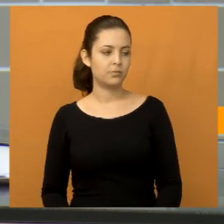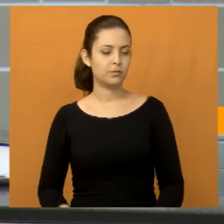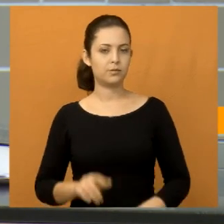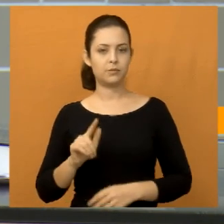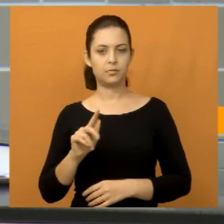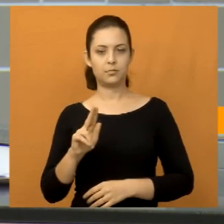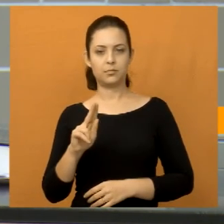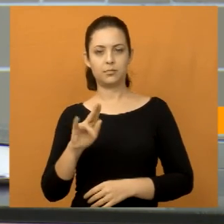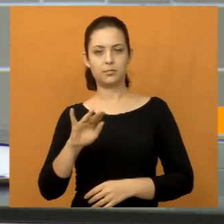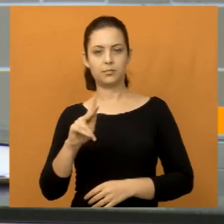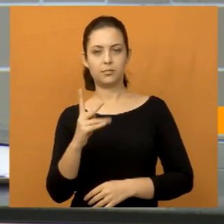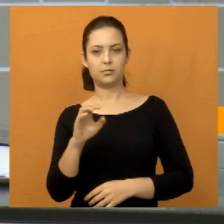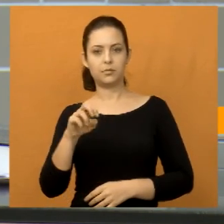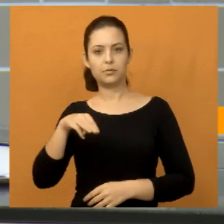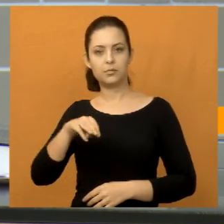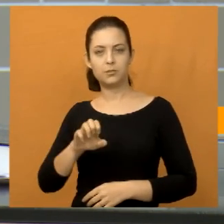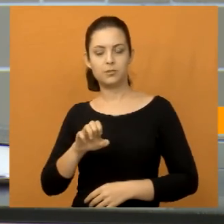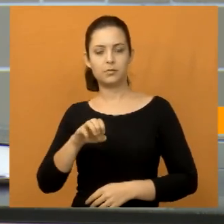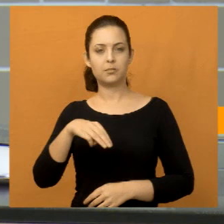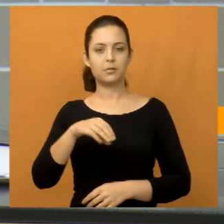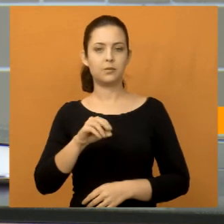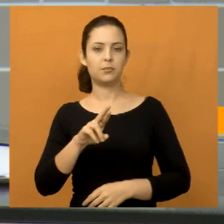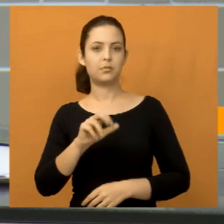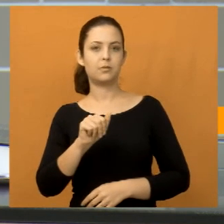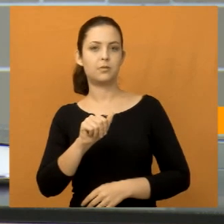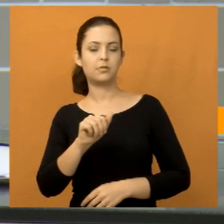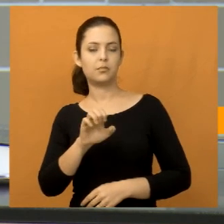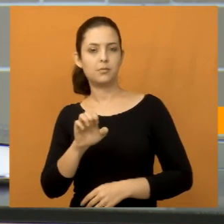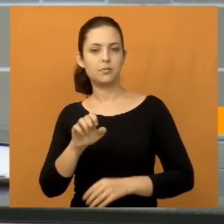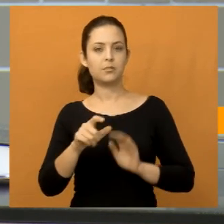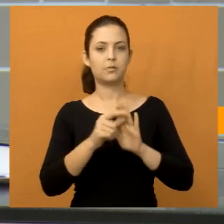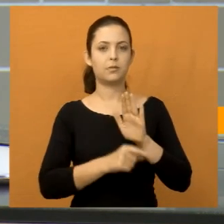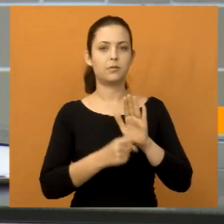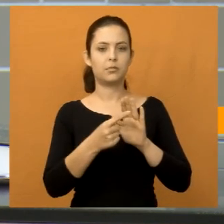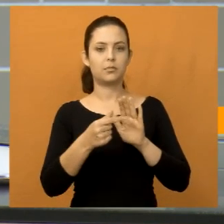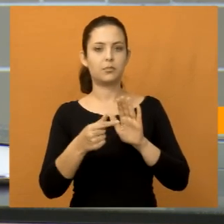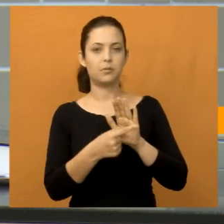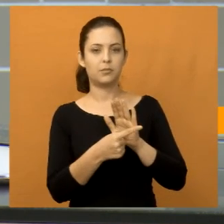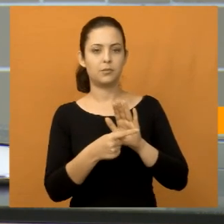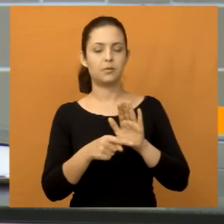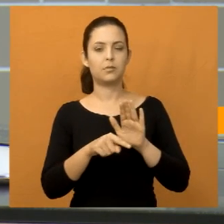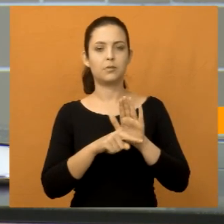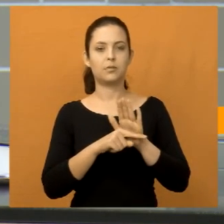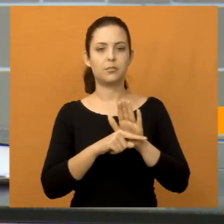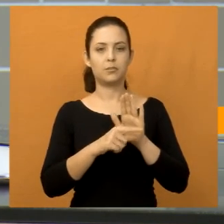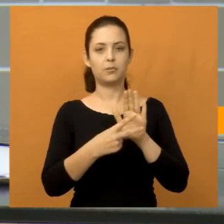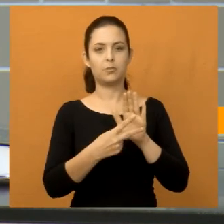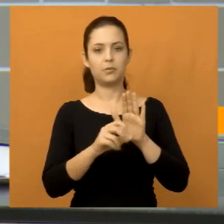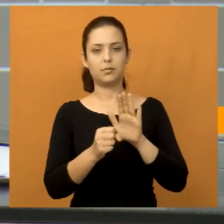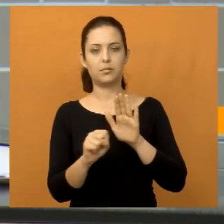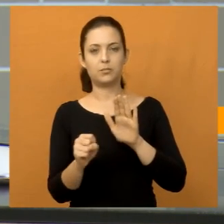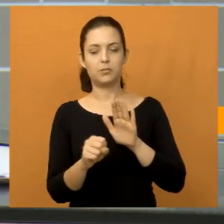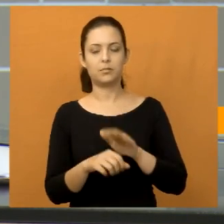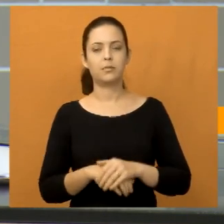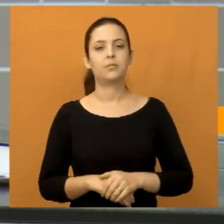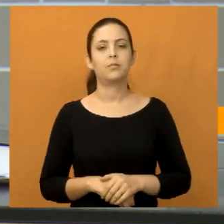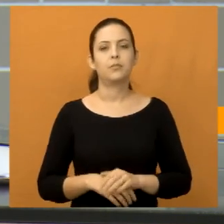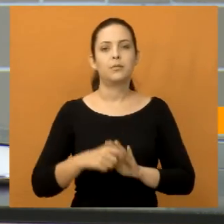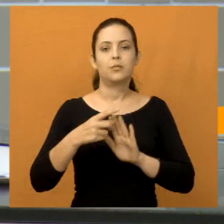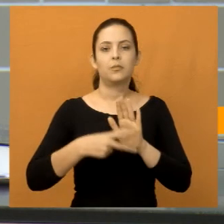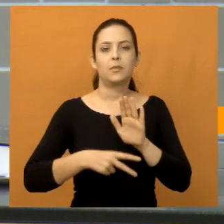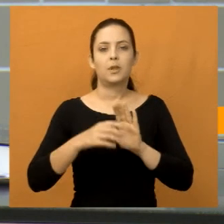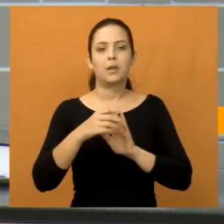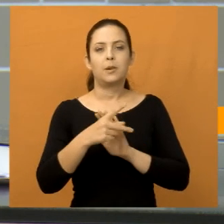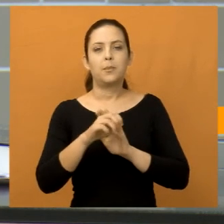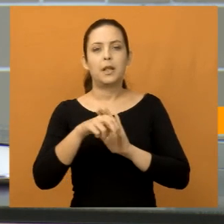Guilherme Faustino Miguel de Moraes, artigos 171 e 288, ambos do